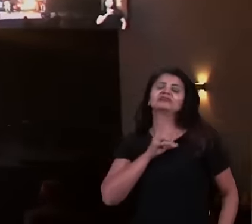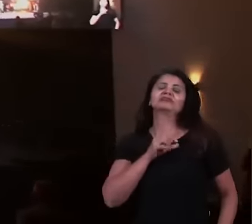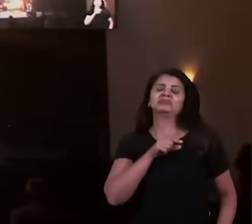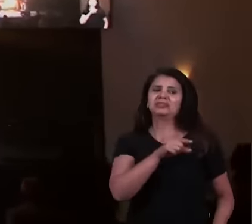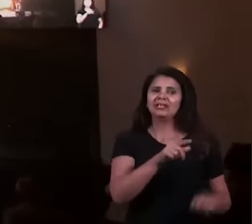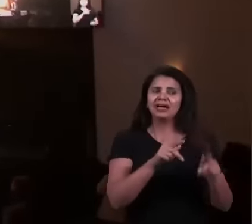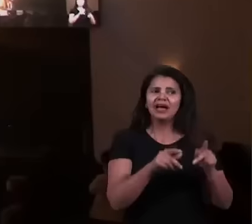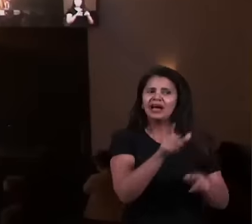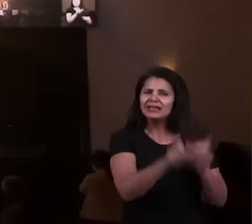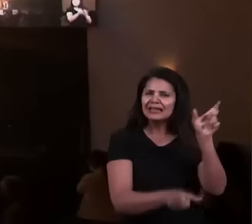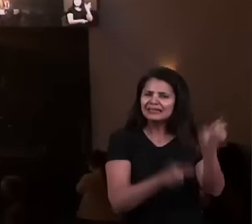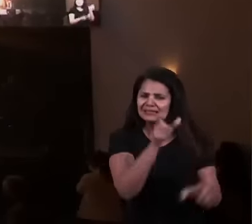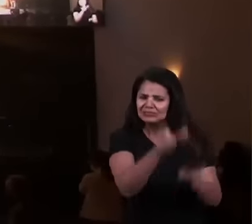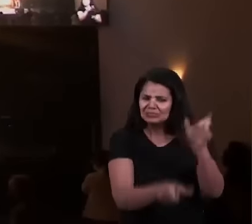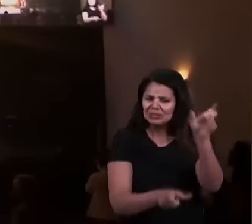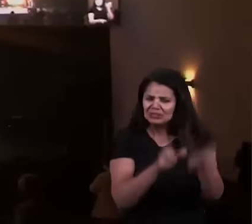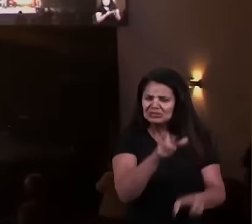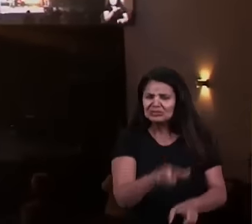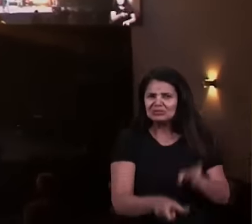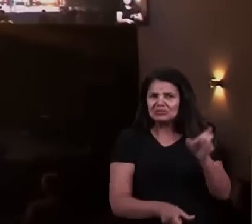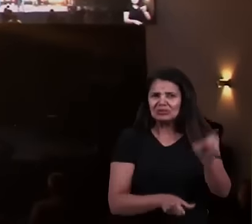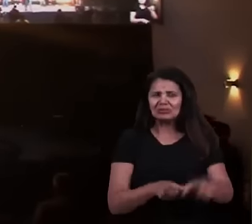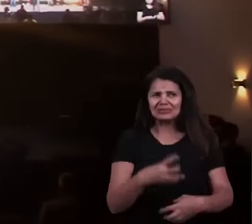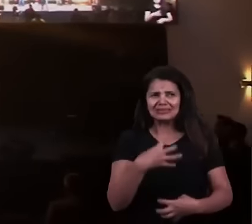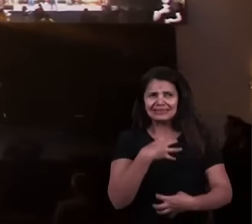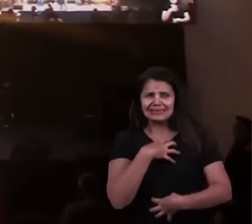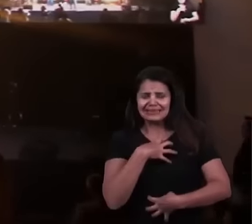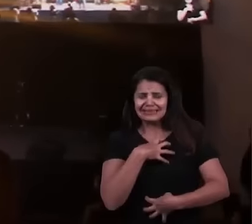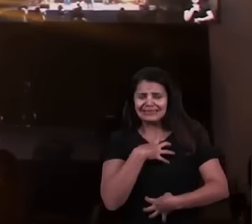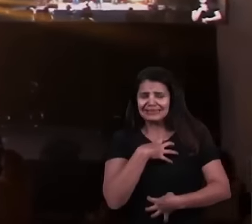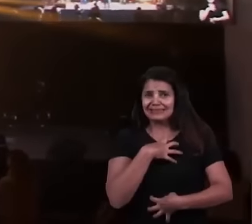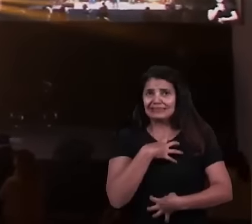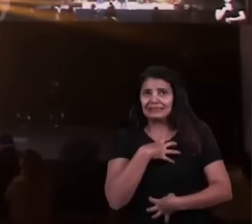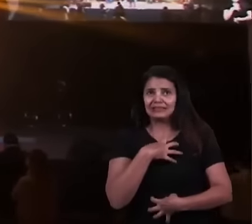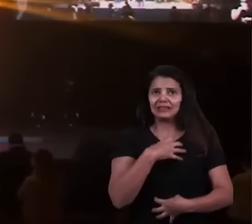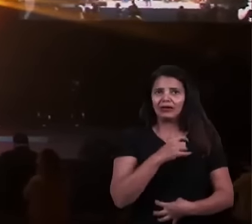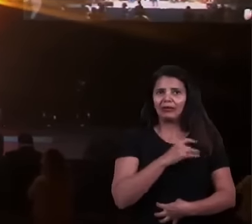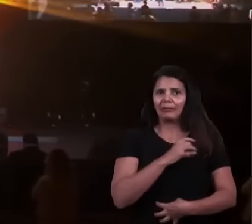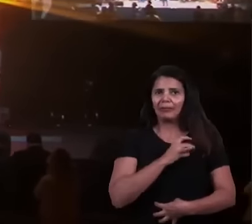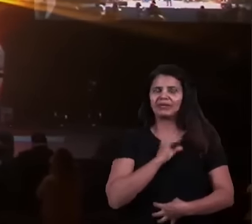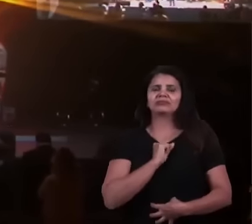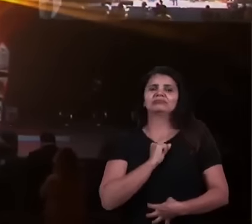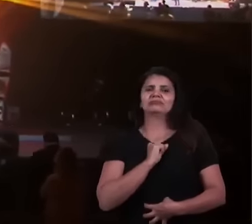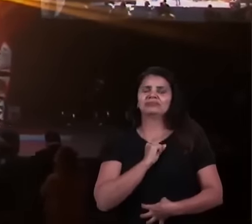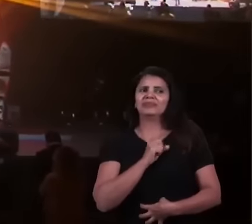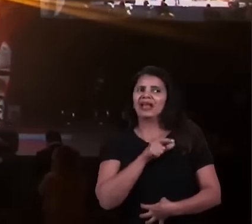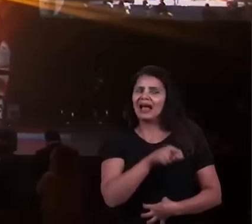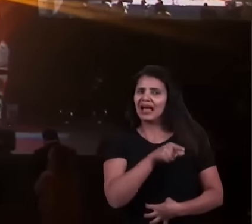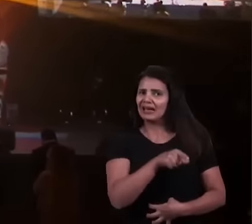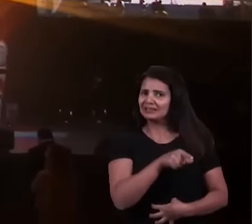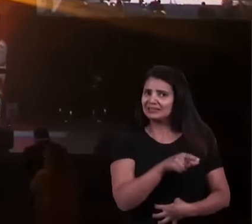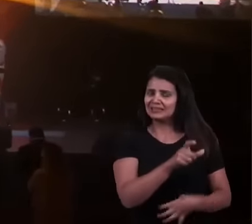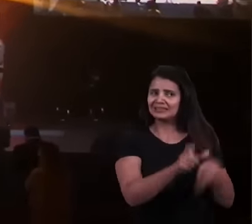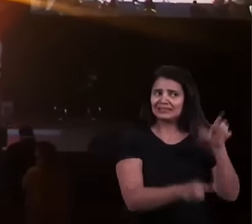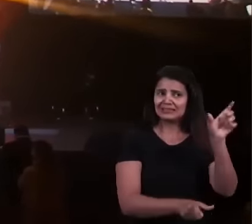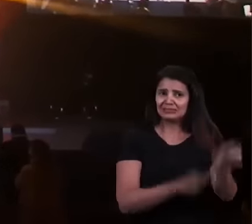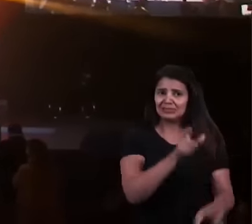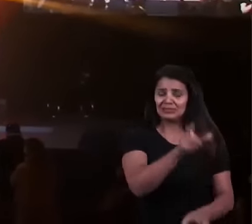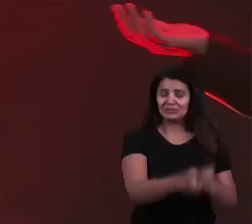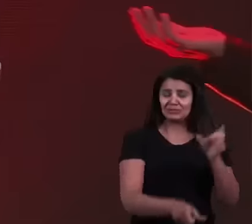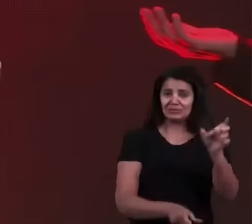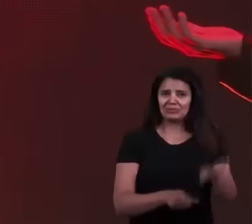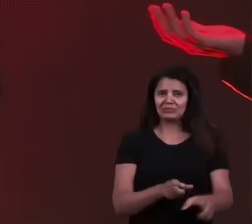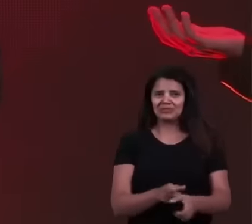estavam ali comandadas por aquela frequência estava fazendo com que as pessoas provocassem o fim do